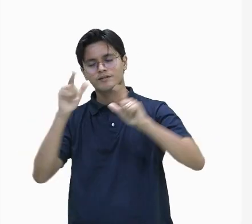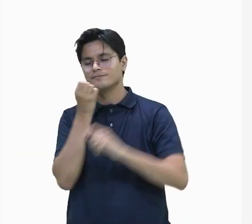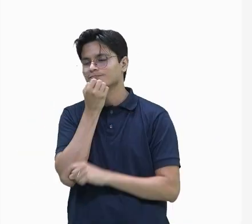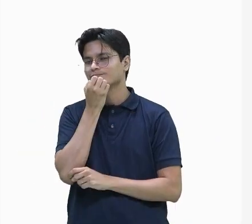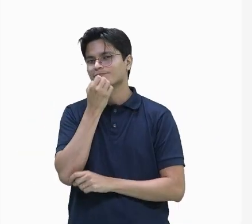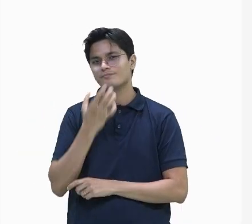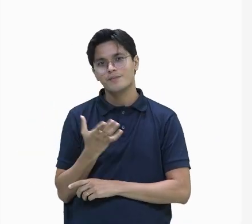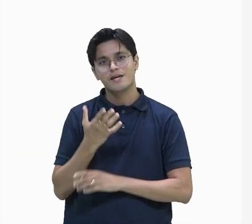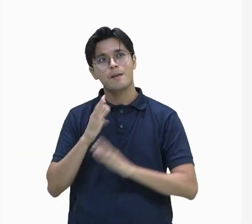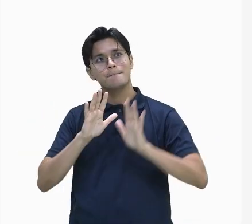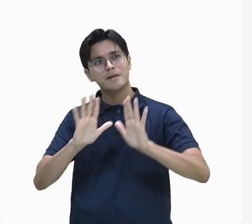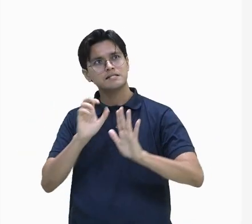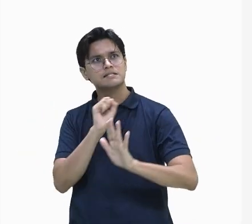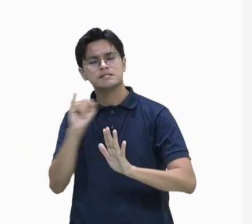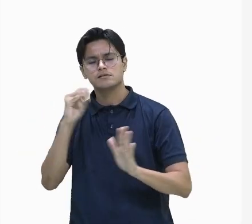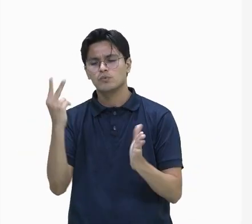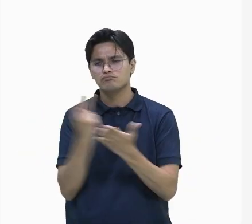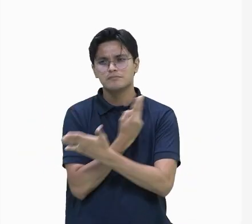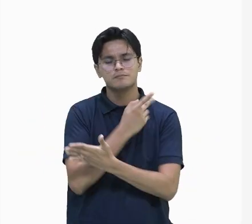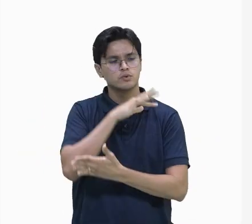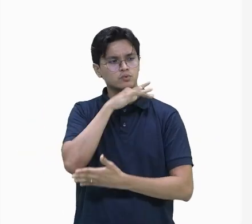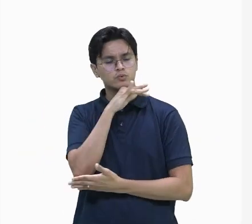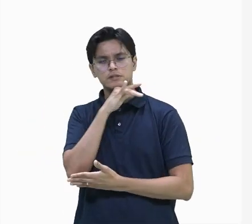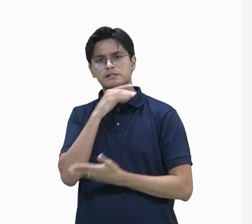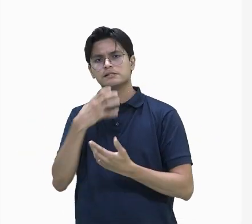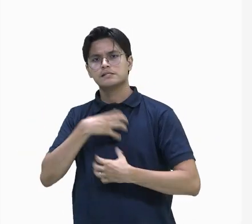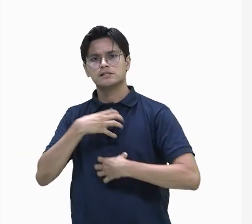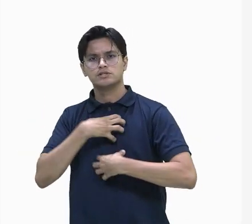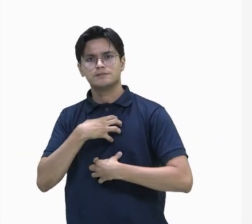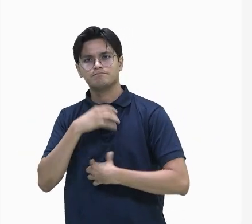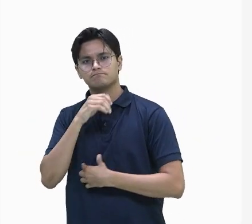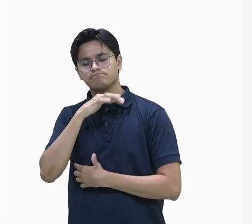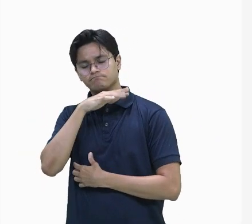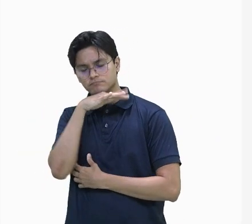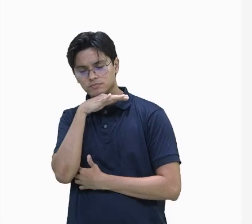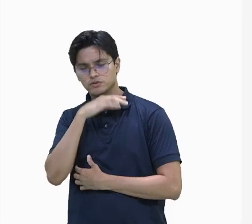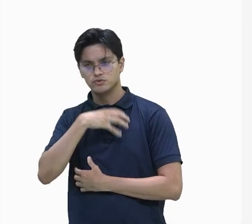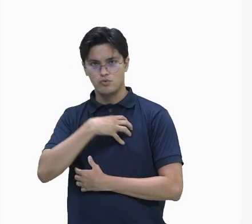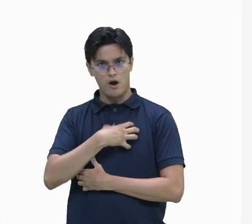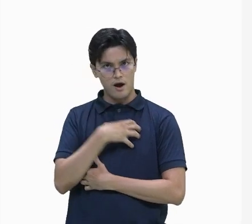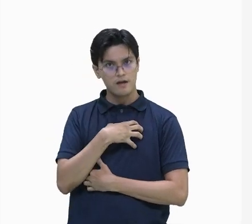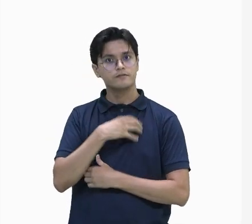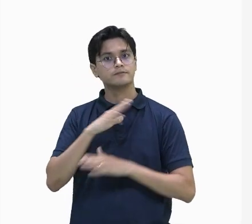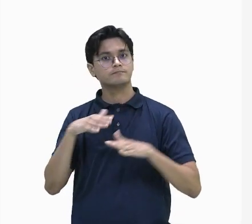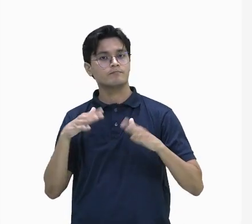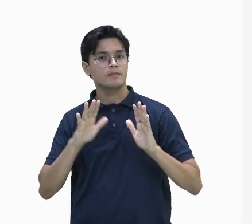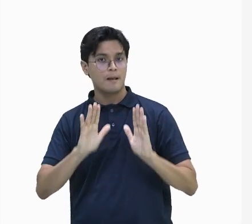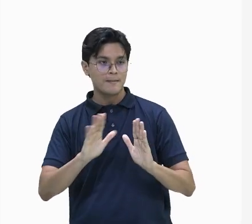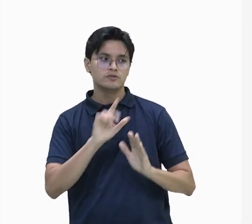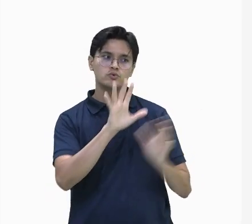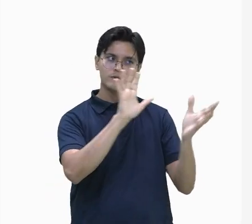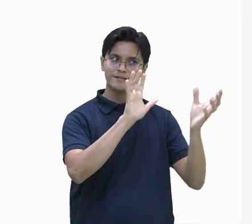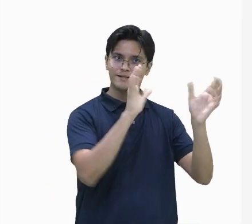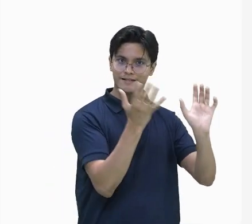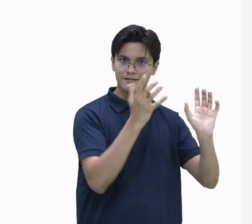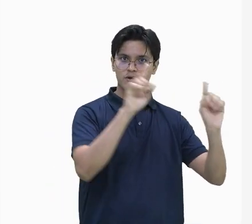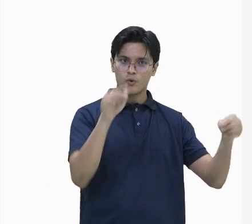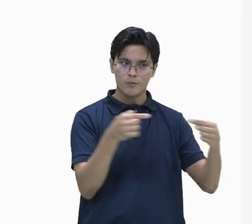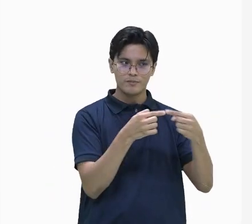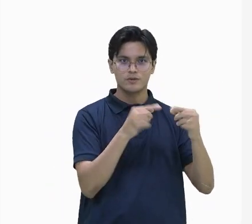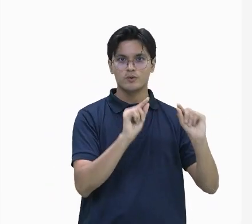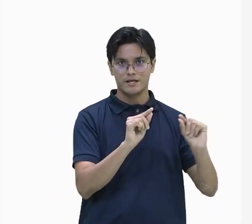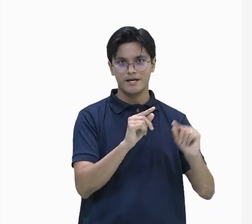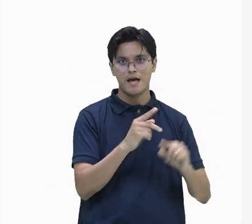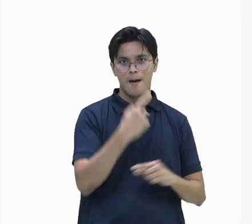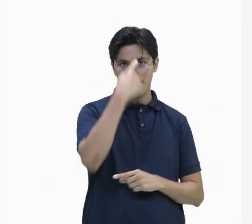essa variação. E o clima vai ser o quê? A sua personalidade que você construiu ao